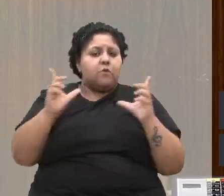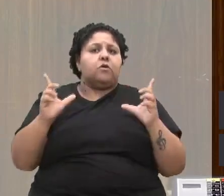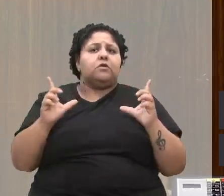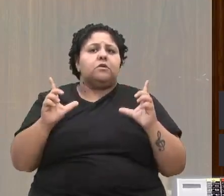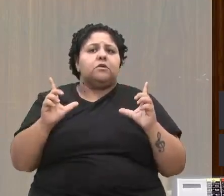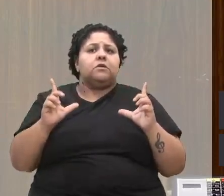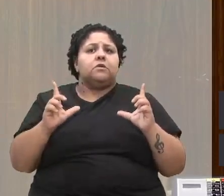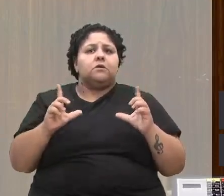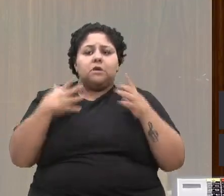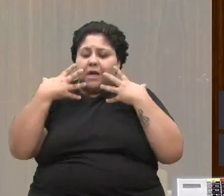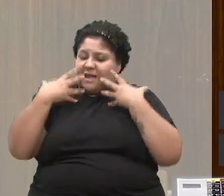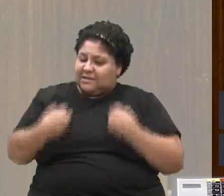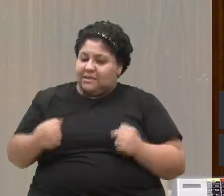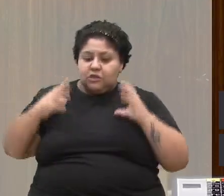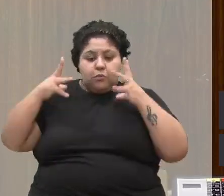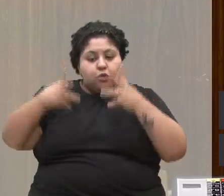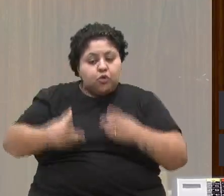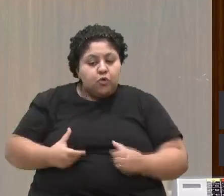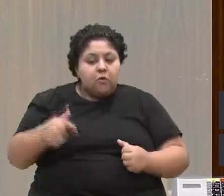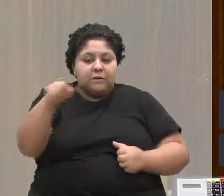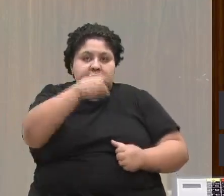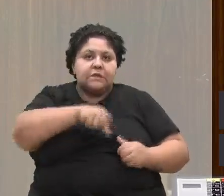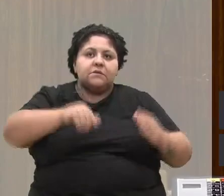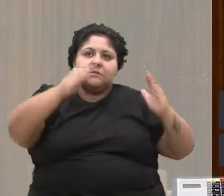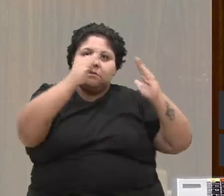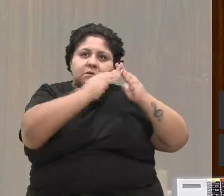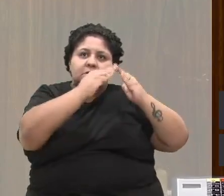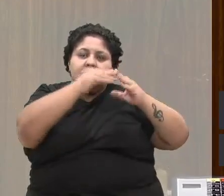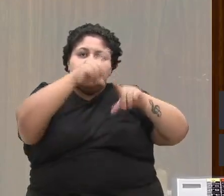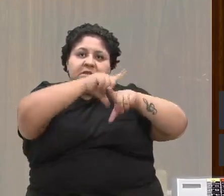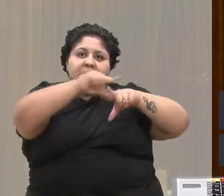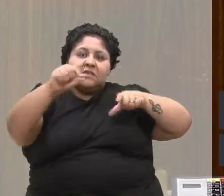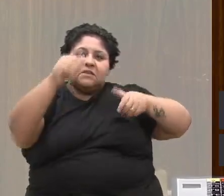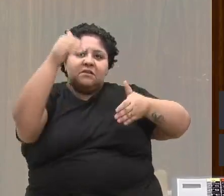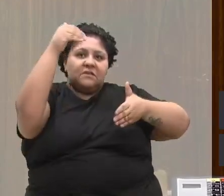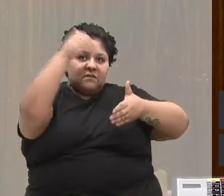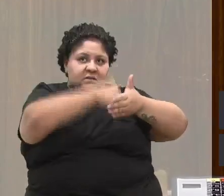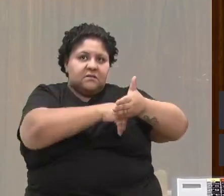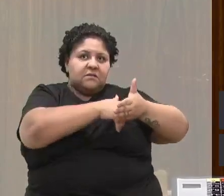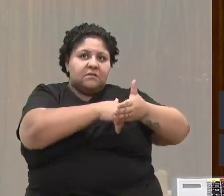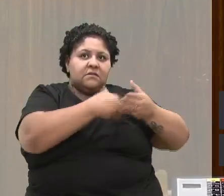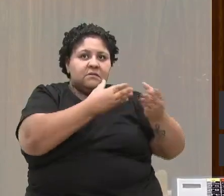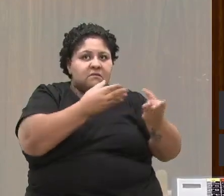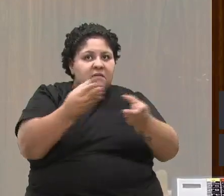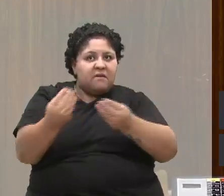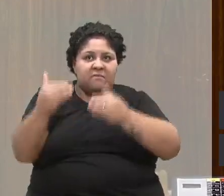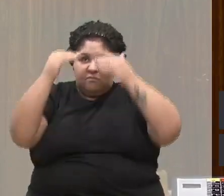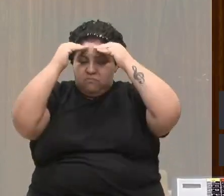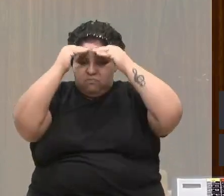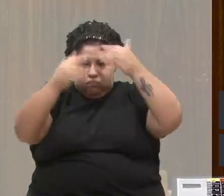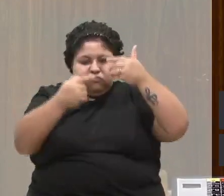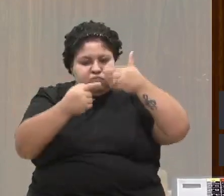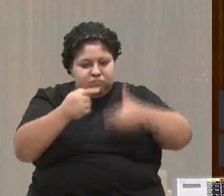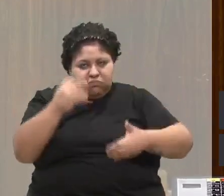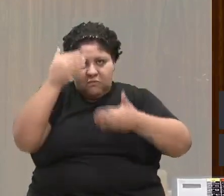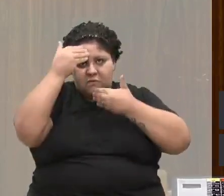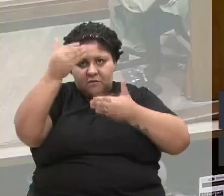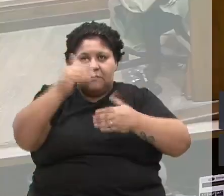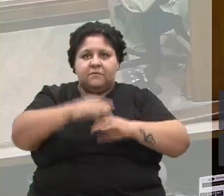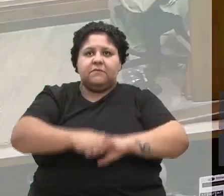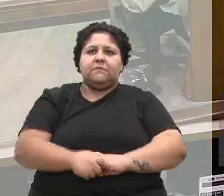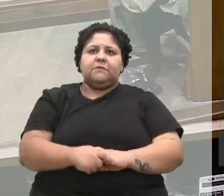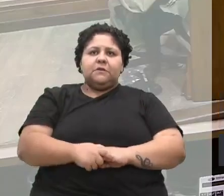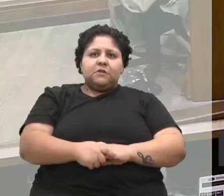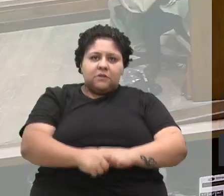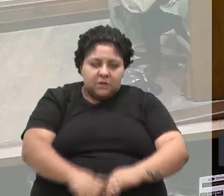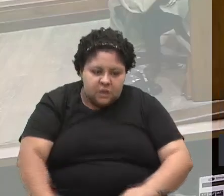deve ser aceito por toda esta casa. Obrigado. E sair da votação é algo muito desrespeitoso. Obrigado. Vereador Xuxa pediu a